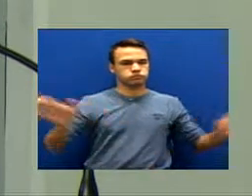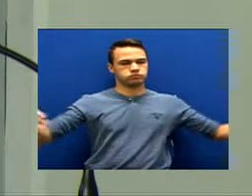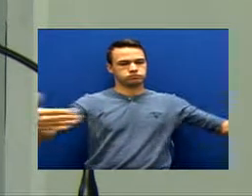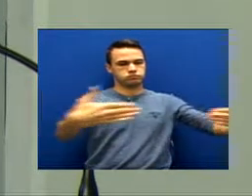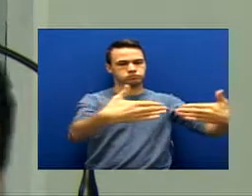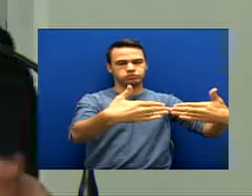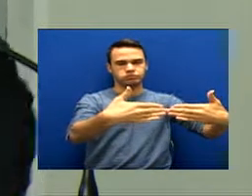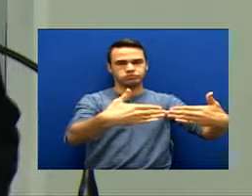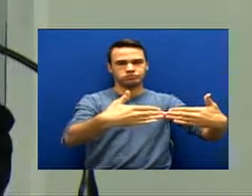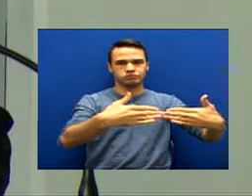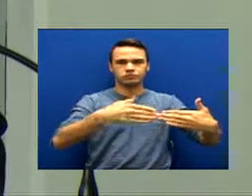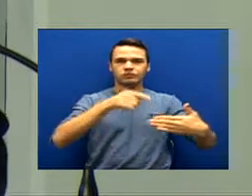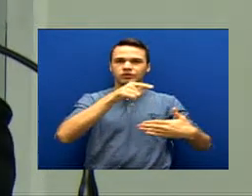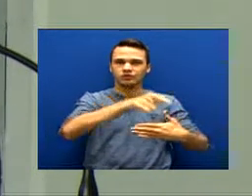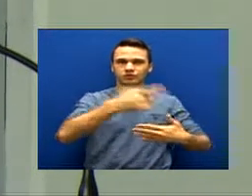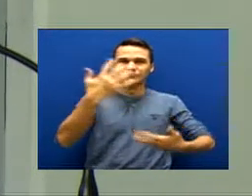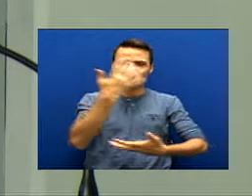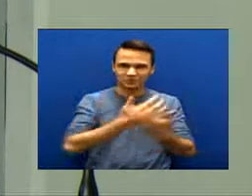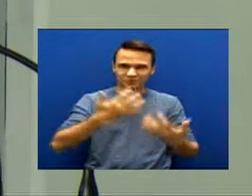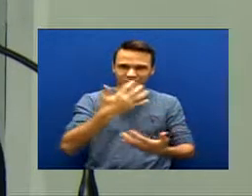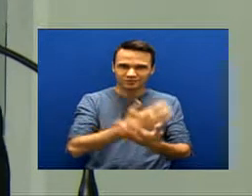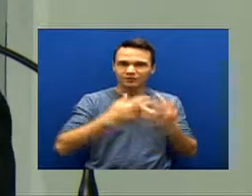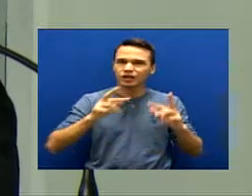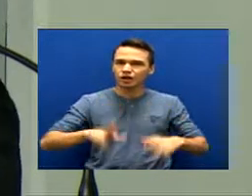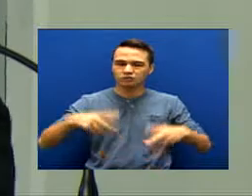o homem moderno, o homem de hoje.